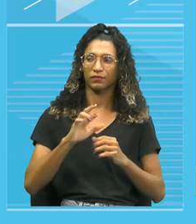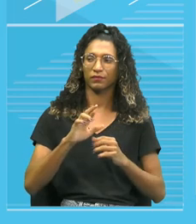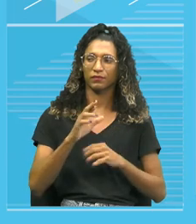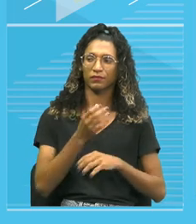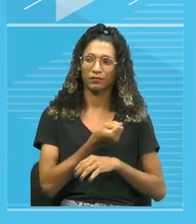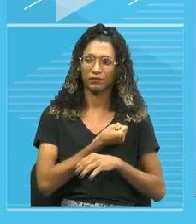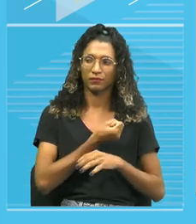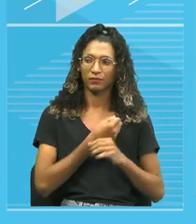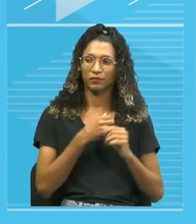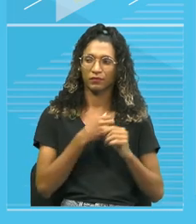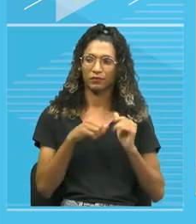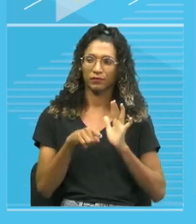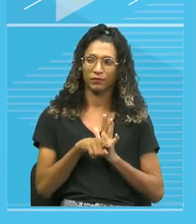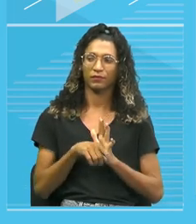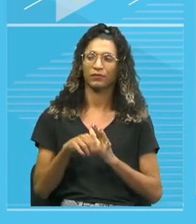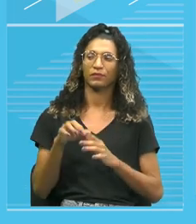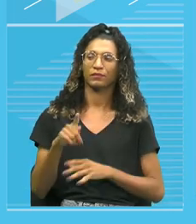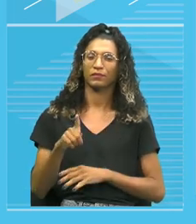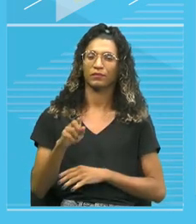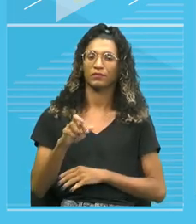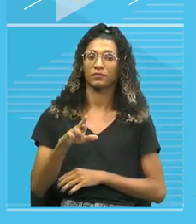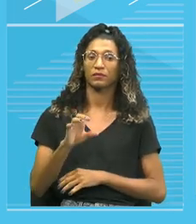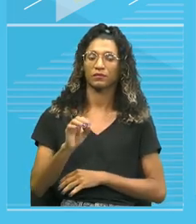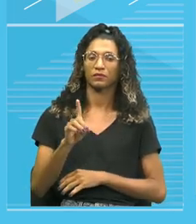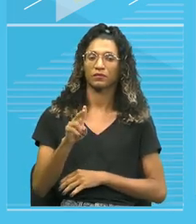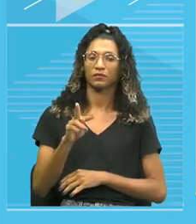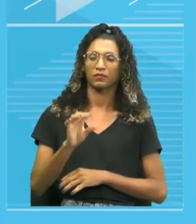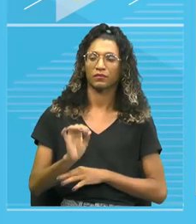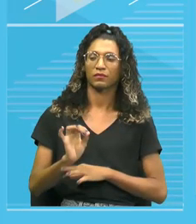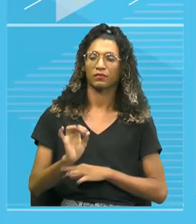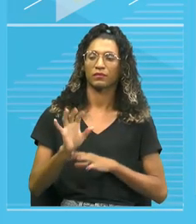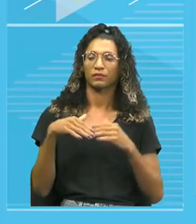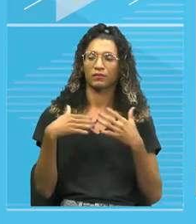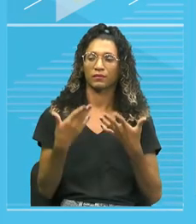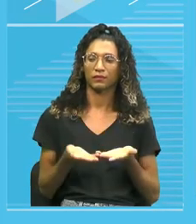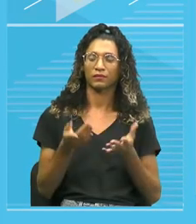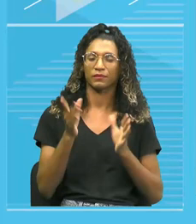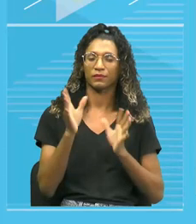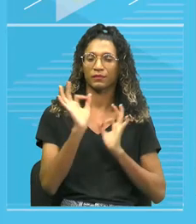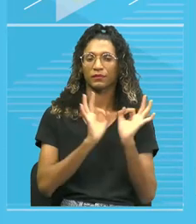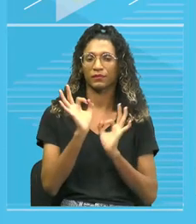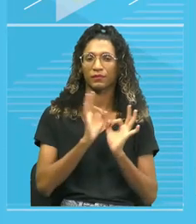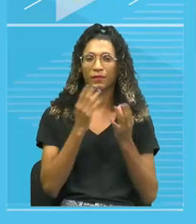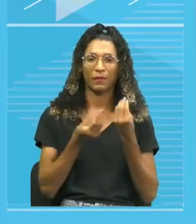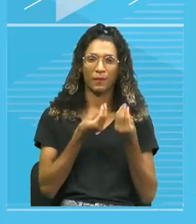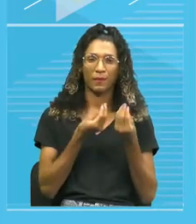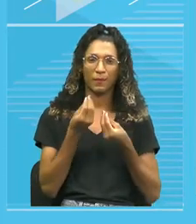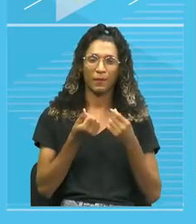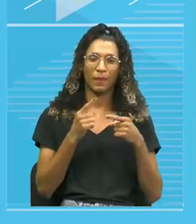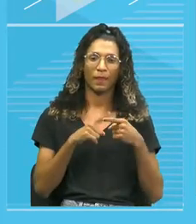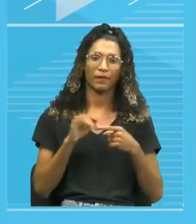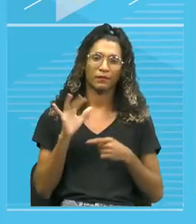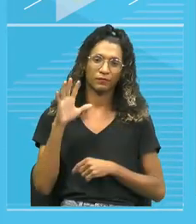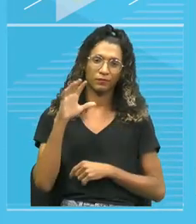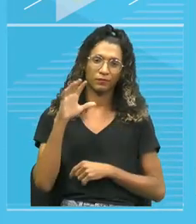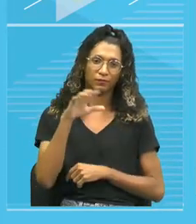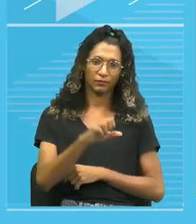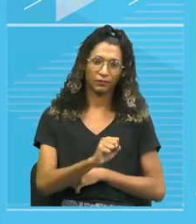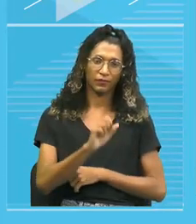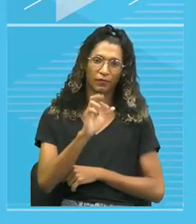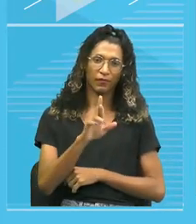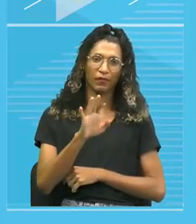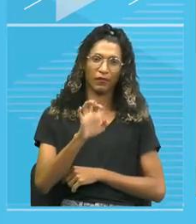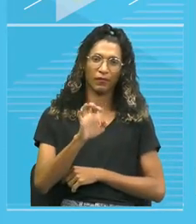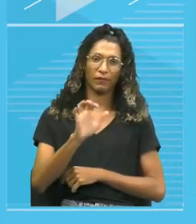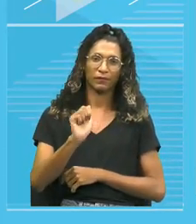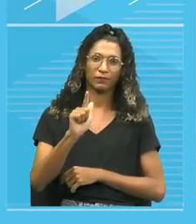uma dica que eu sempre gosto de fazer eu prefiro fazer esse tipo de questão assim eu pego os reagentes né o lado esquerdo